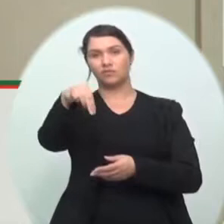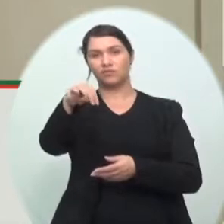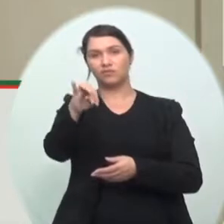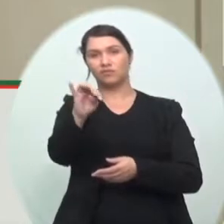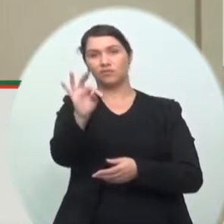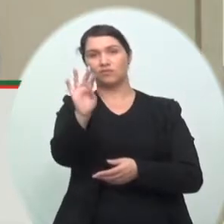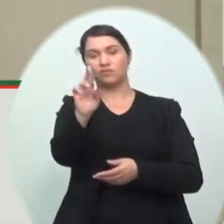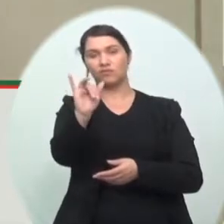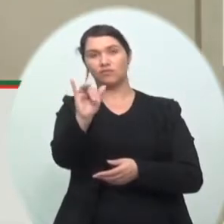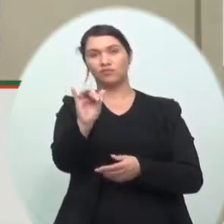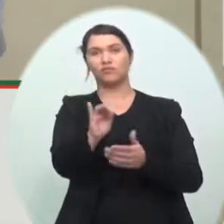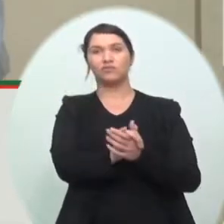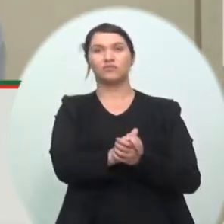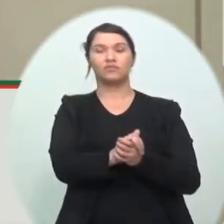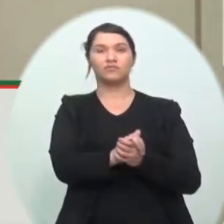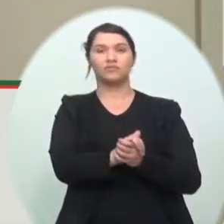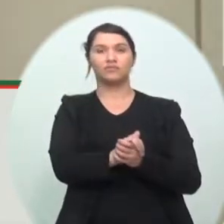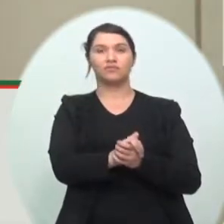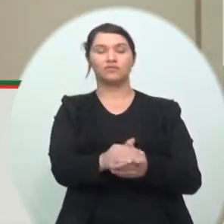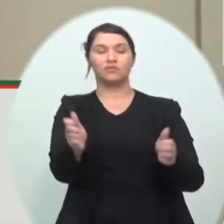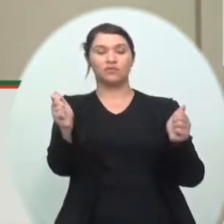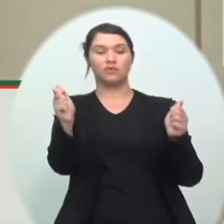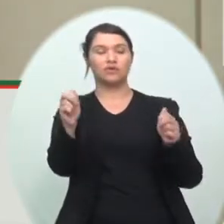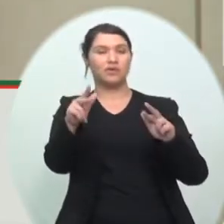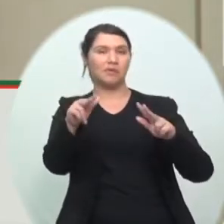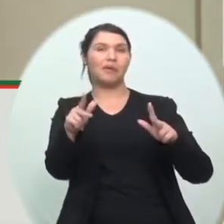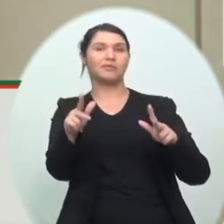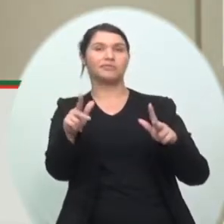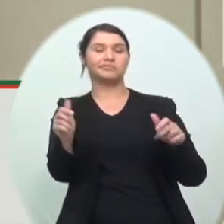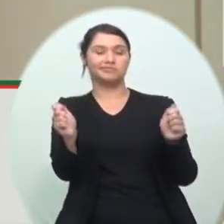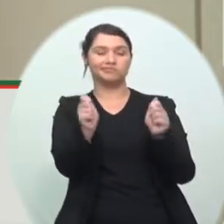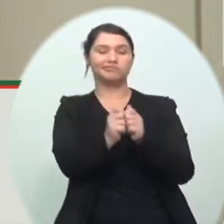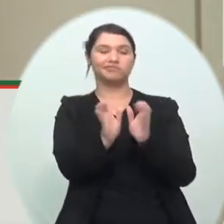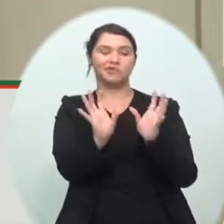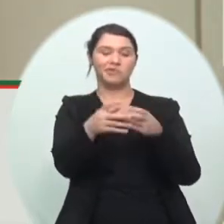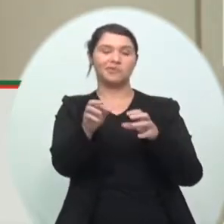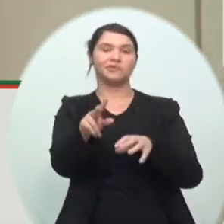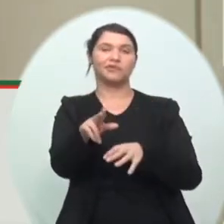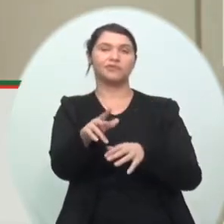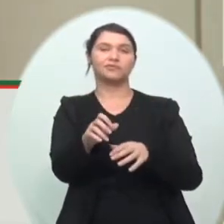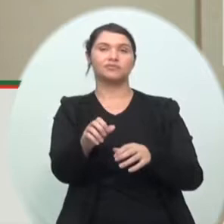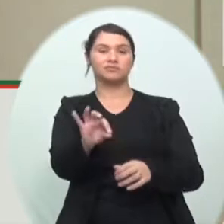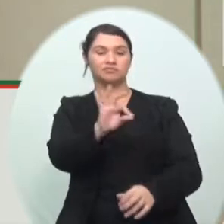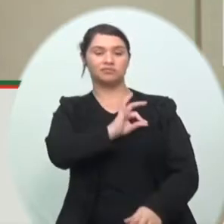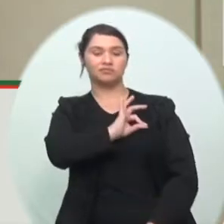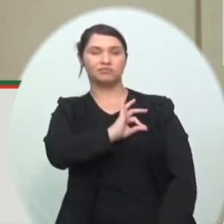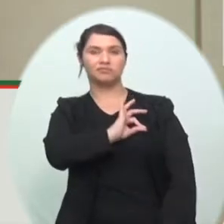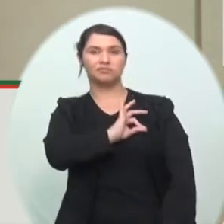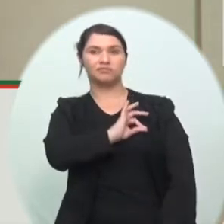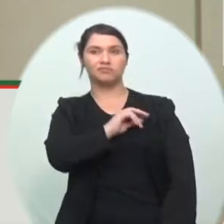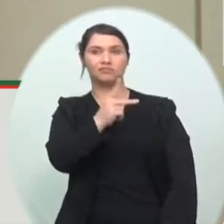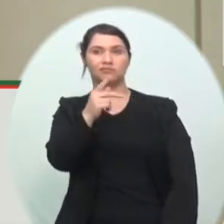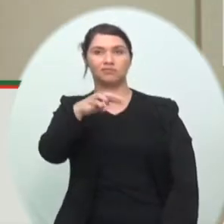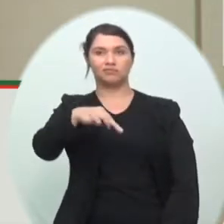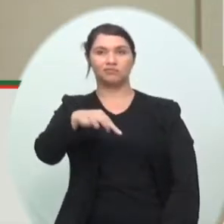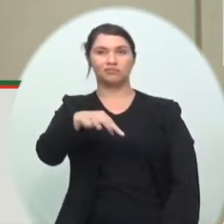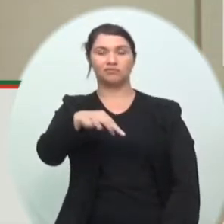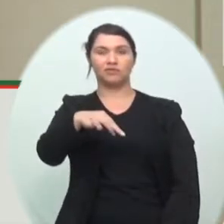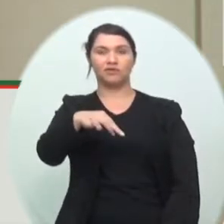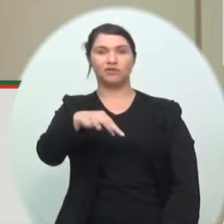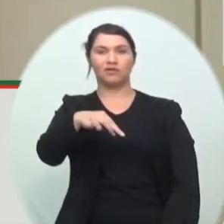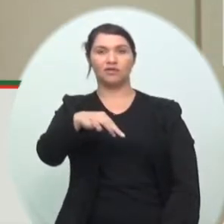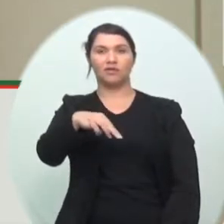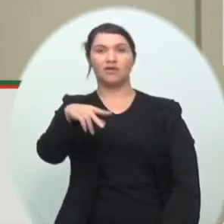time, vereador Tito, é a mesma linguagem, né? Se a Polícia Militar em Santa Catarina for como a nossa, nós estamos muito bem em Santa